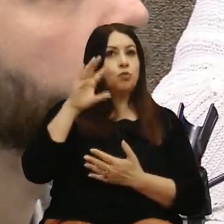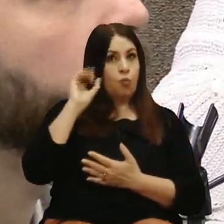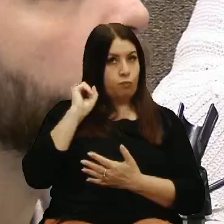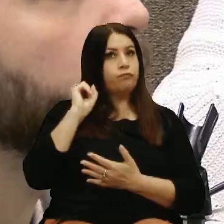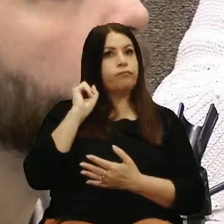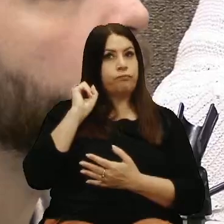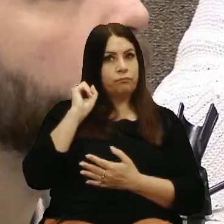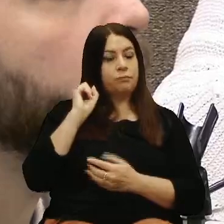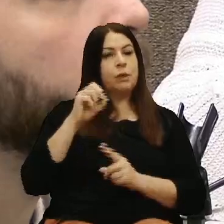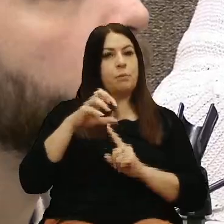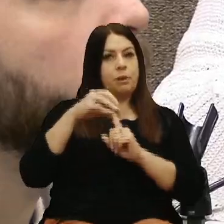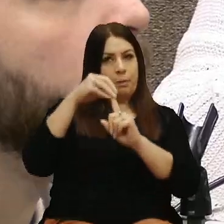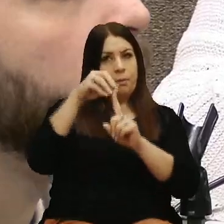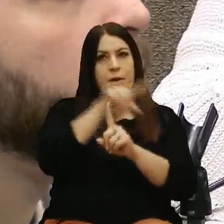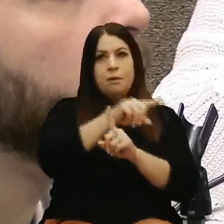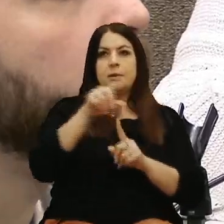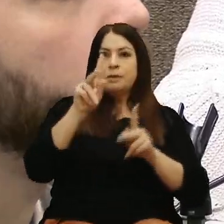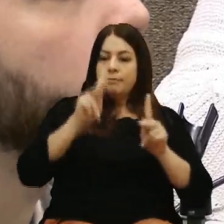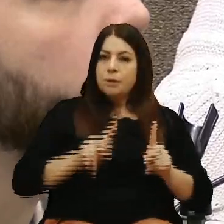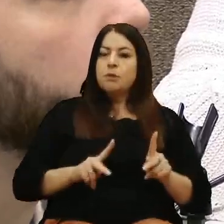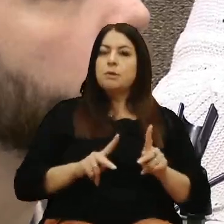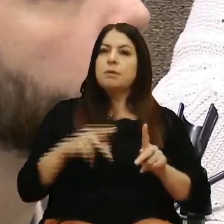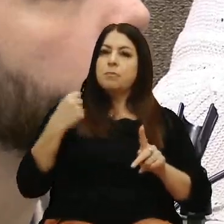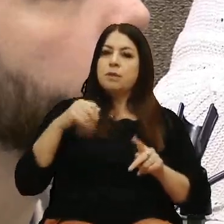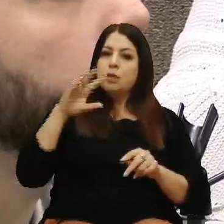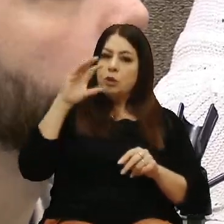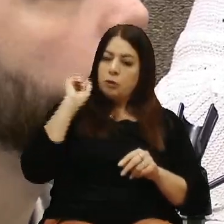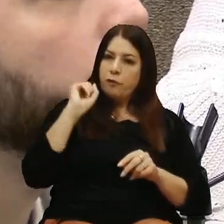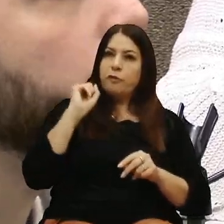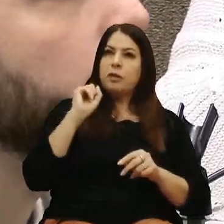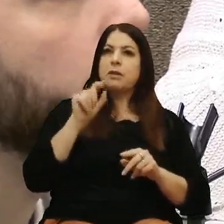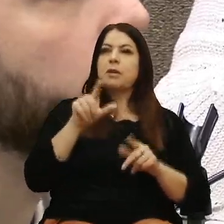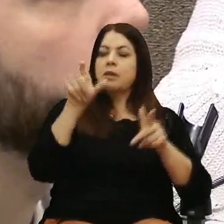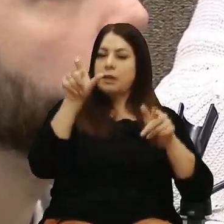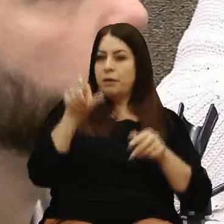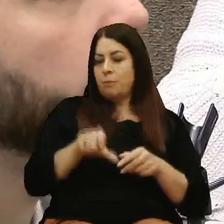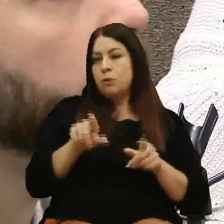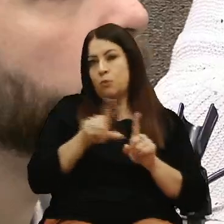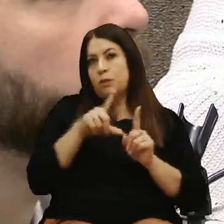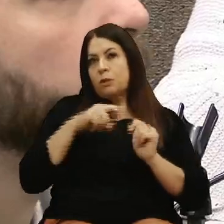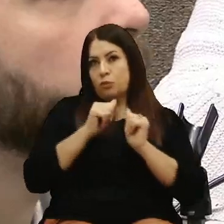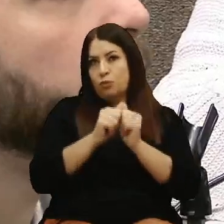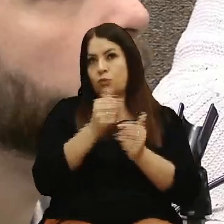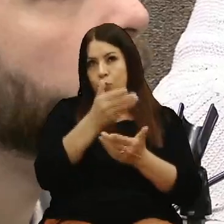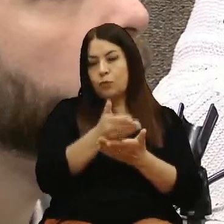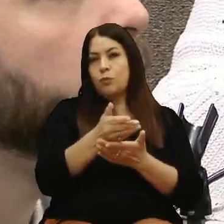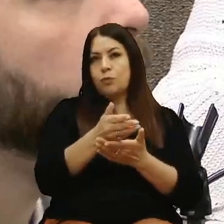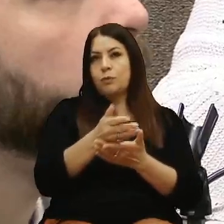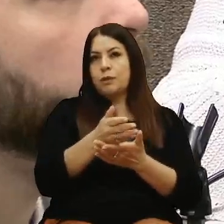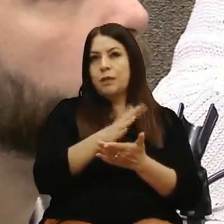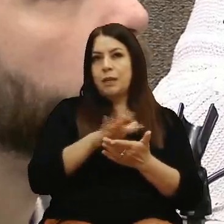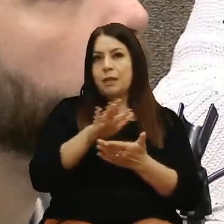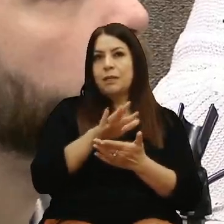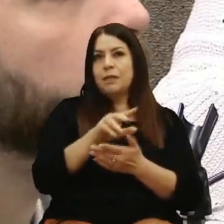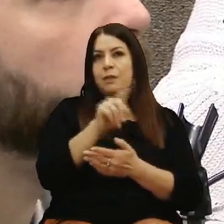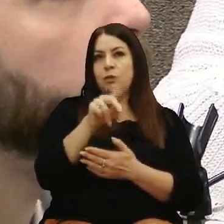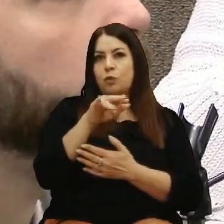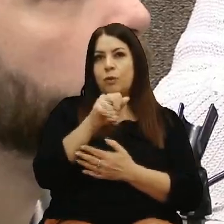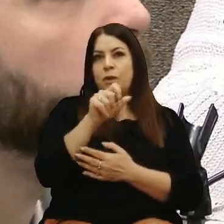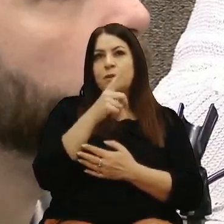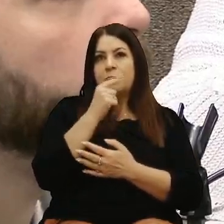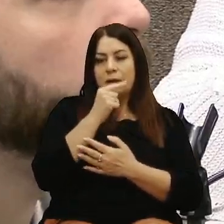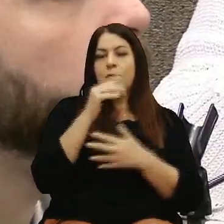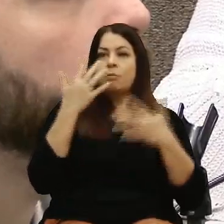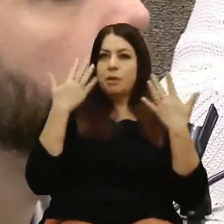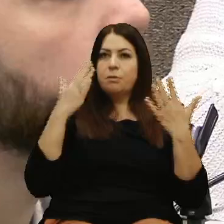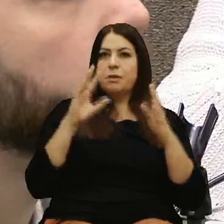né, principalmente aquelas pessoas que precisam ser ouvidas, que é a pessoa que está lá naquela área, naquela zona das águas. Então,